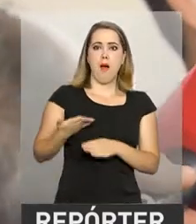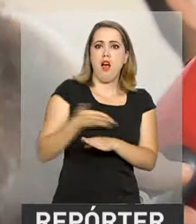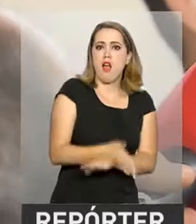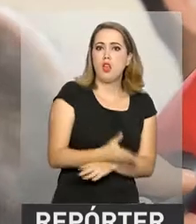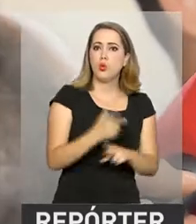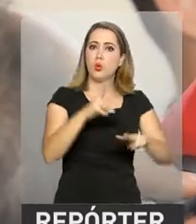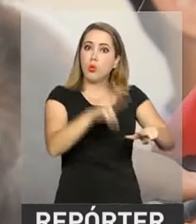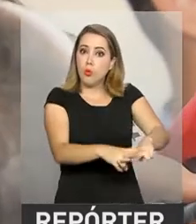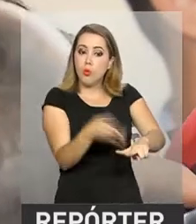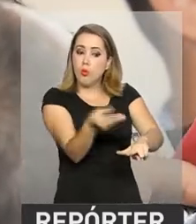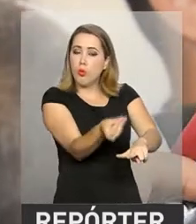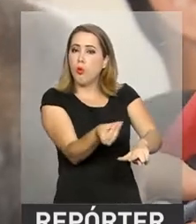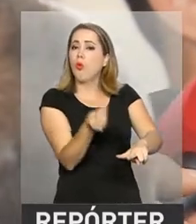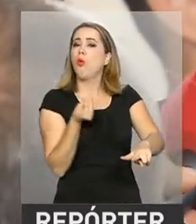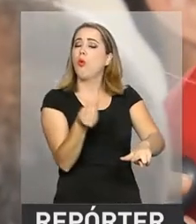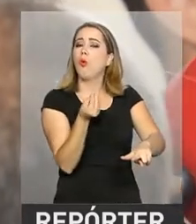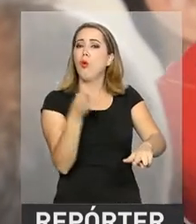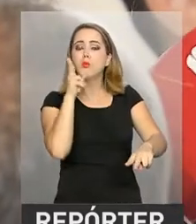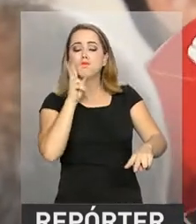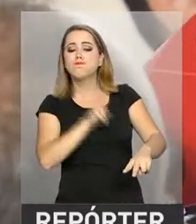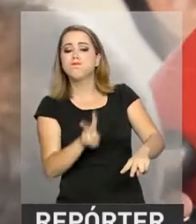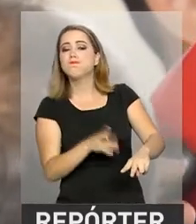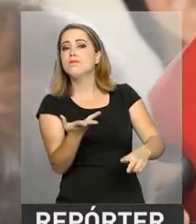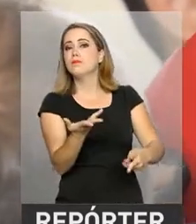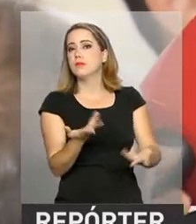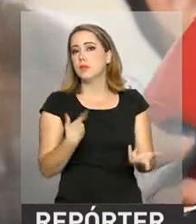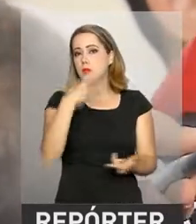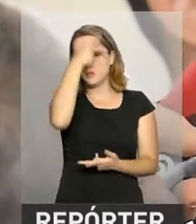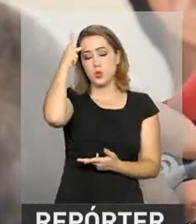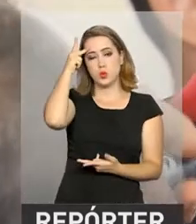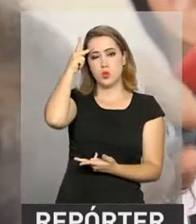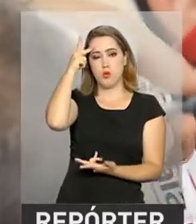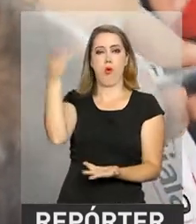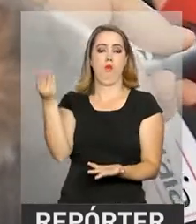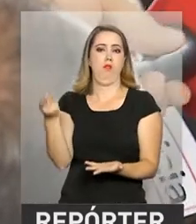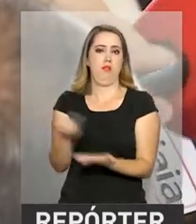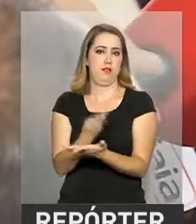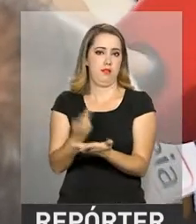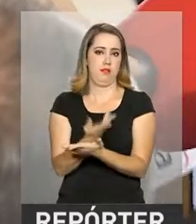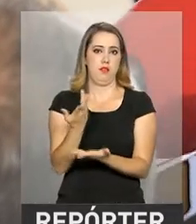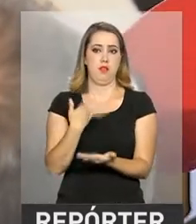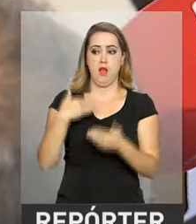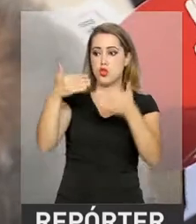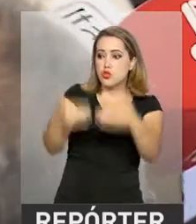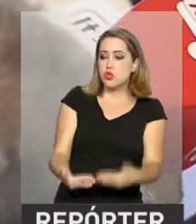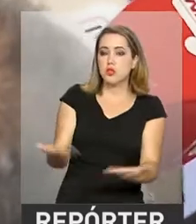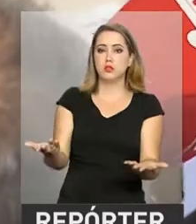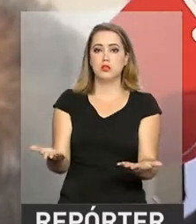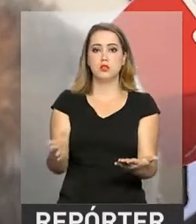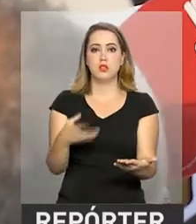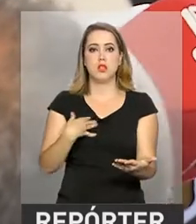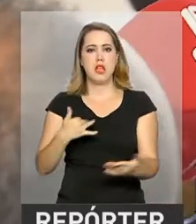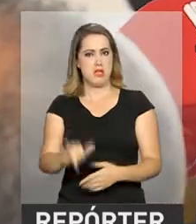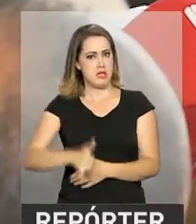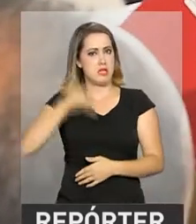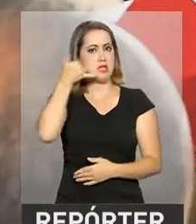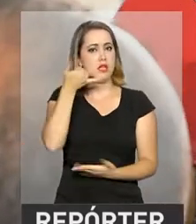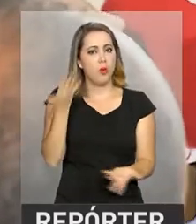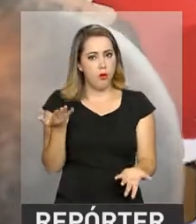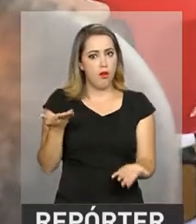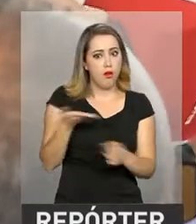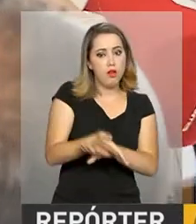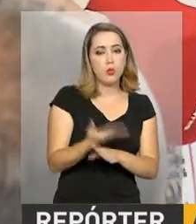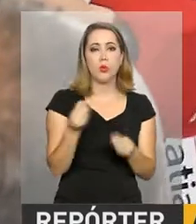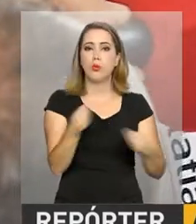falha na fiscalização daqueles que devem tomar conta da entrada do presídio se celulares entraram também falha